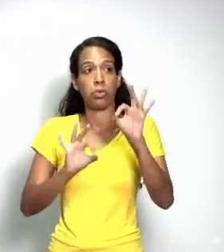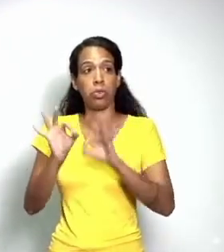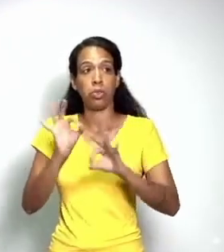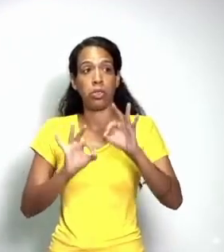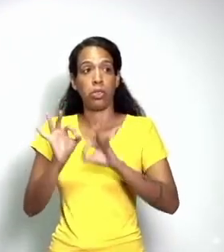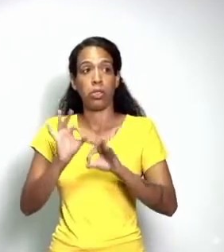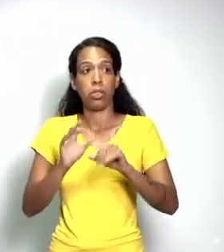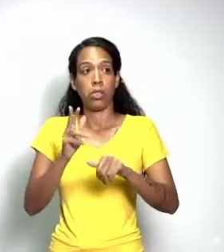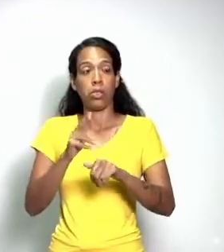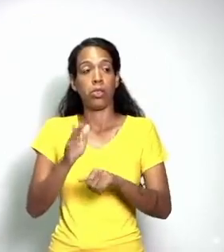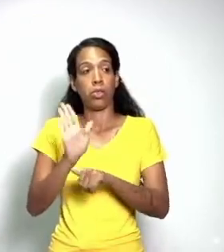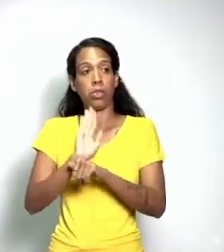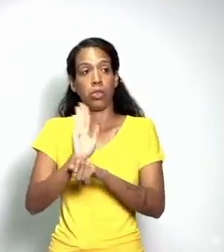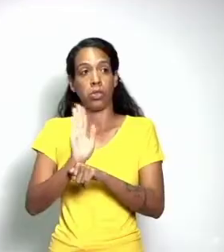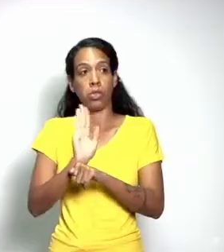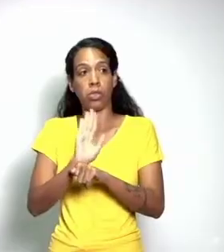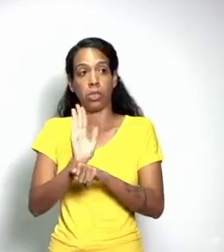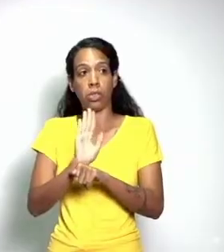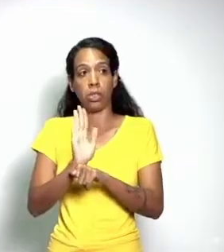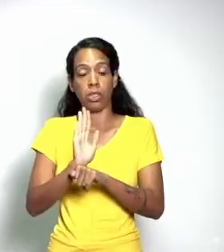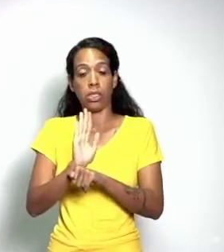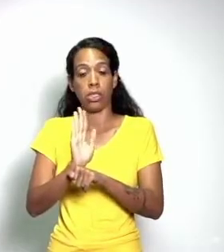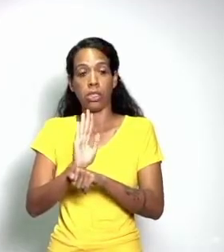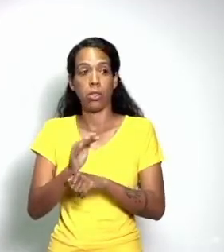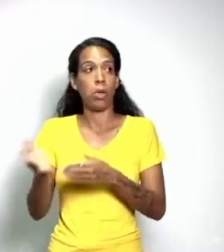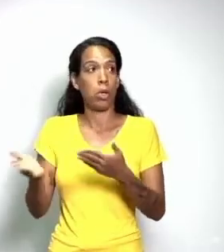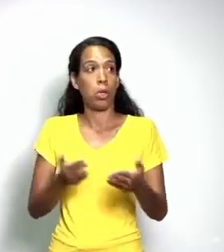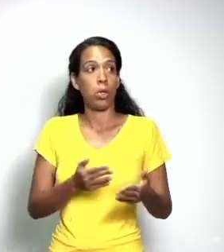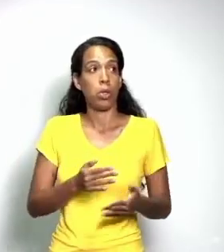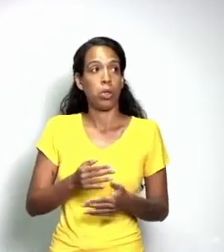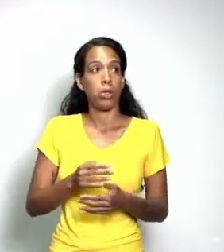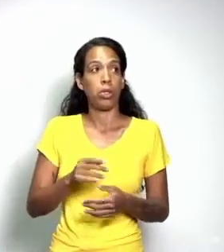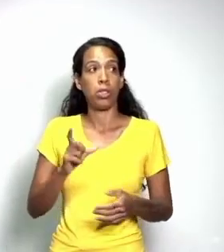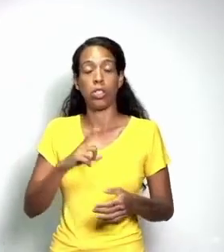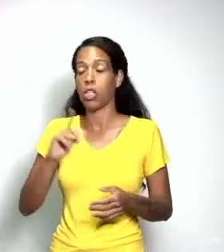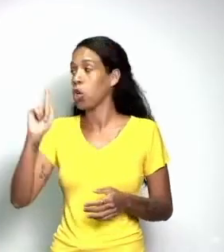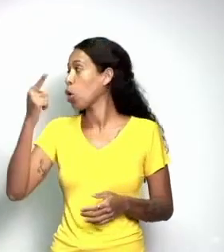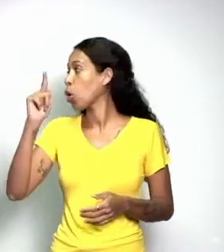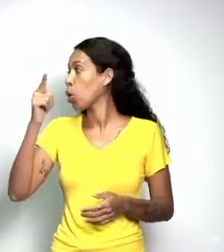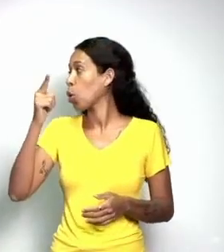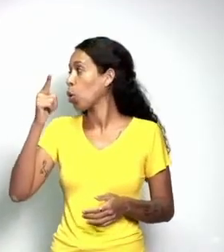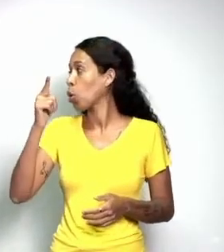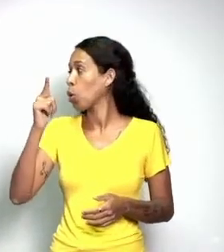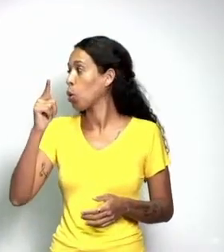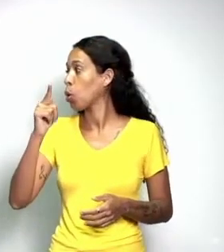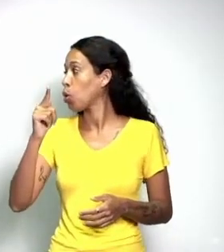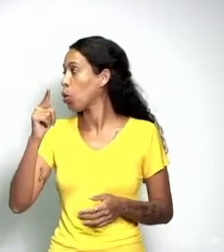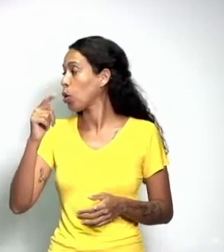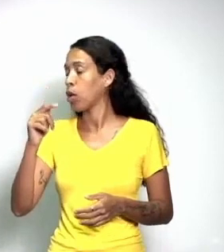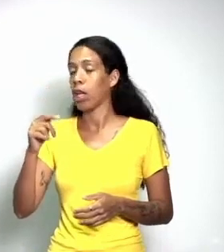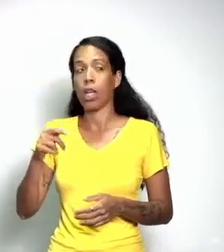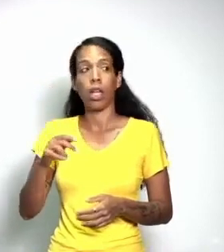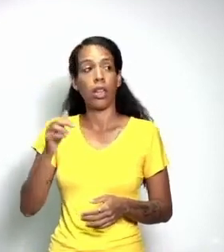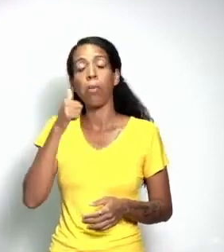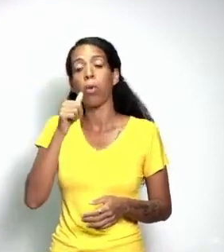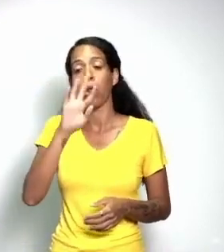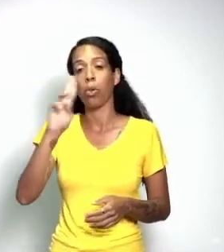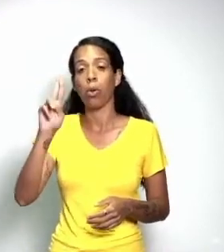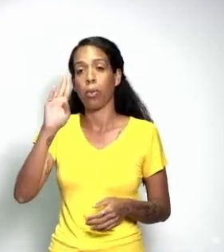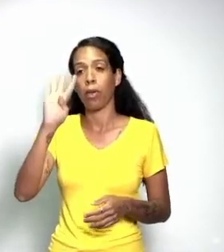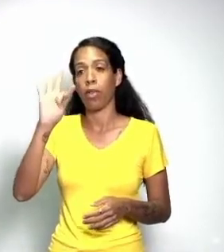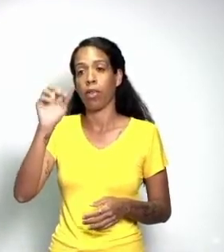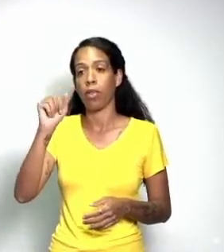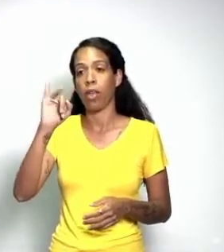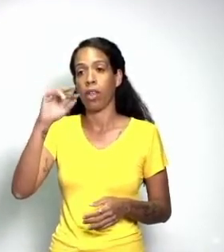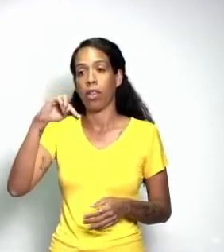focando no cinema mesmo. E aqui eu trouxe um perfil de Goiânia, também da Tainara, que eu comentei ontem, da